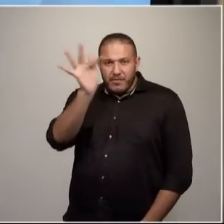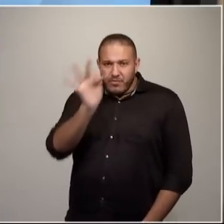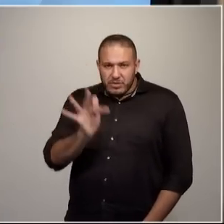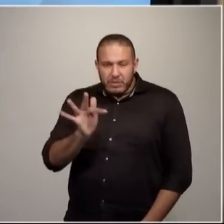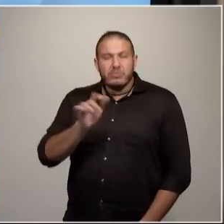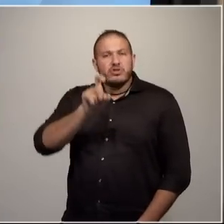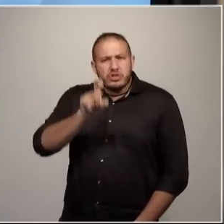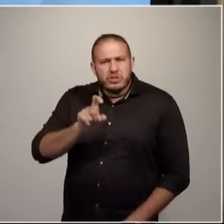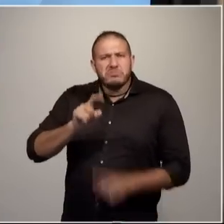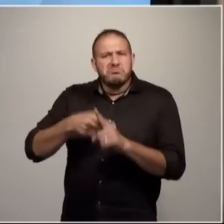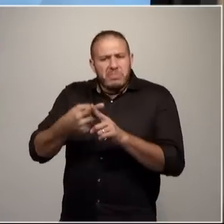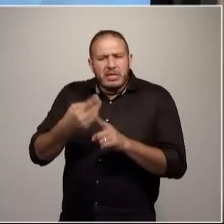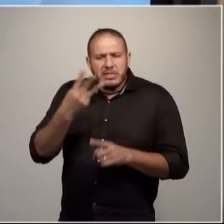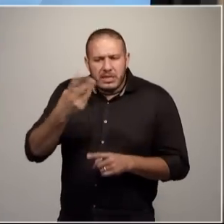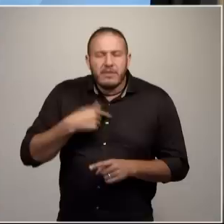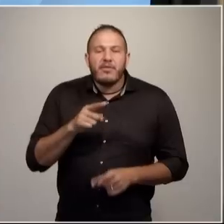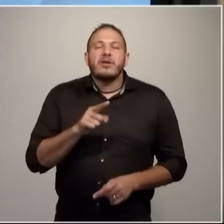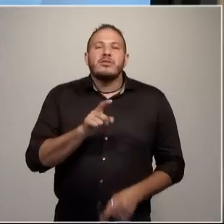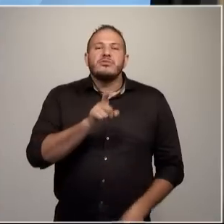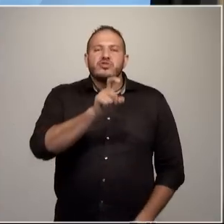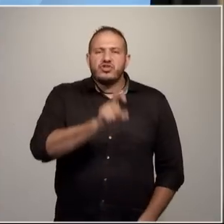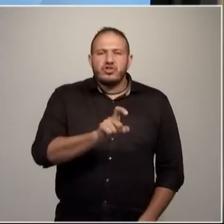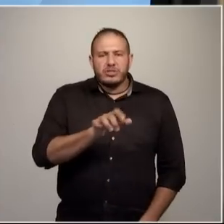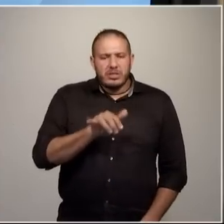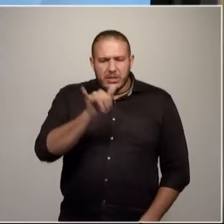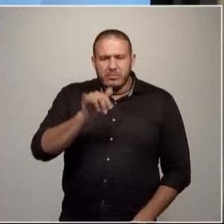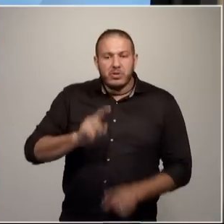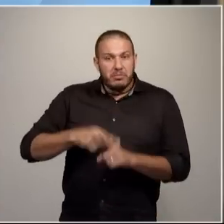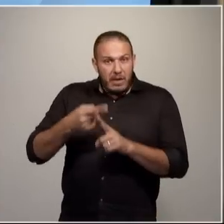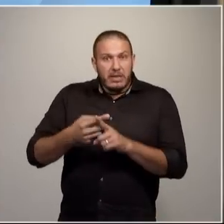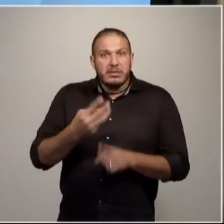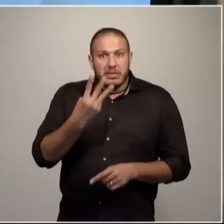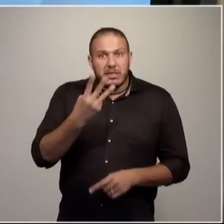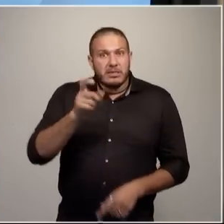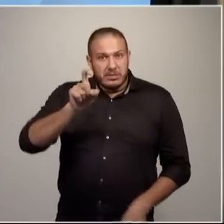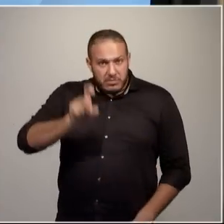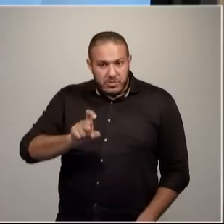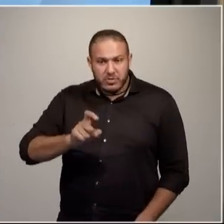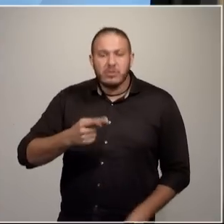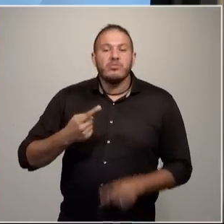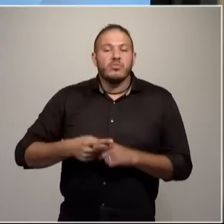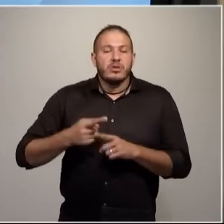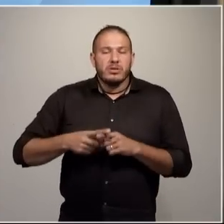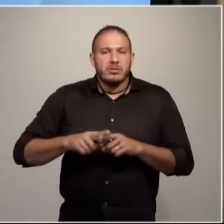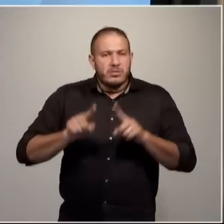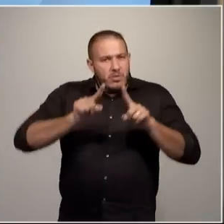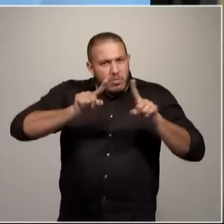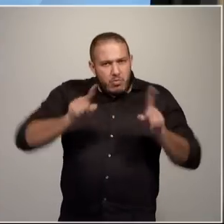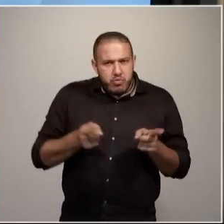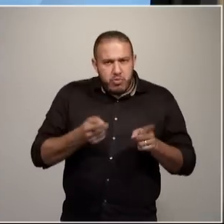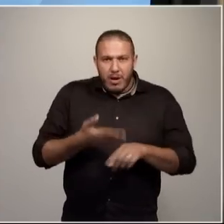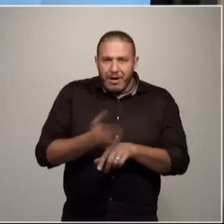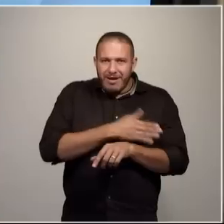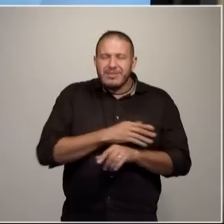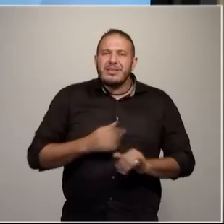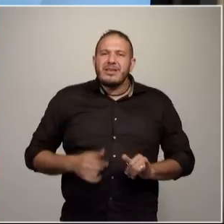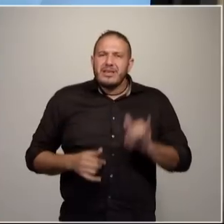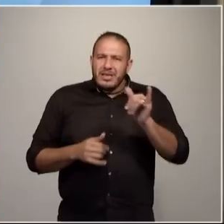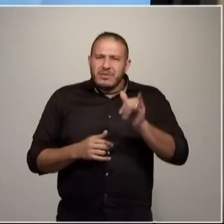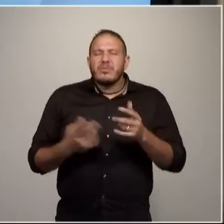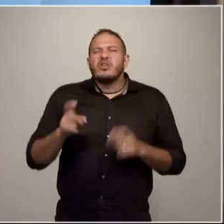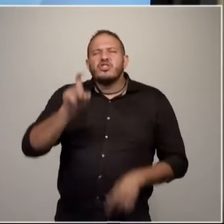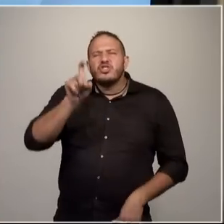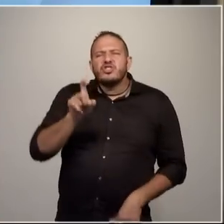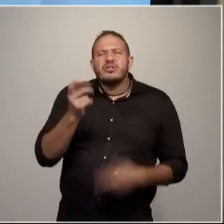3. Vai ficar xy mais 3y, porque eu fiz a primitiva em y. X é como se